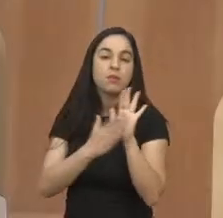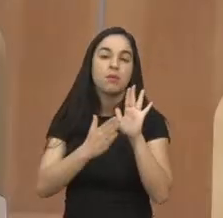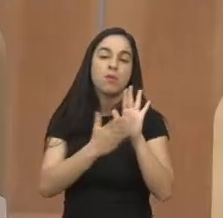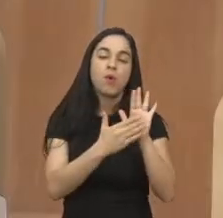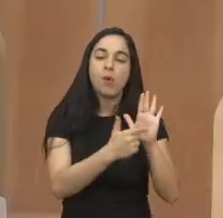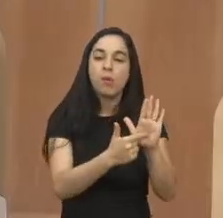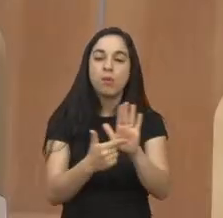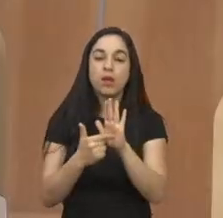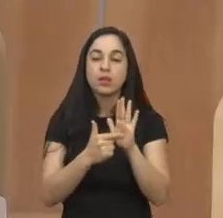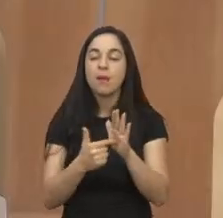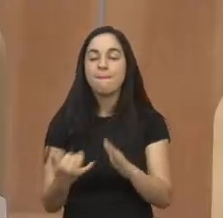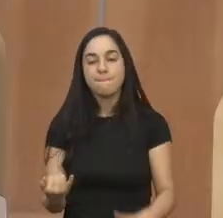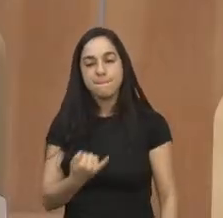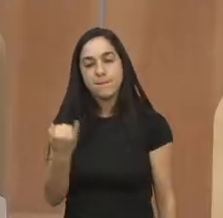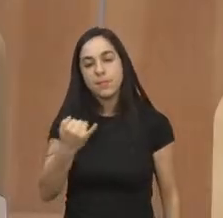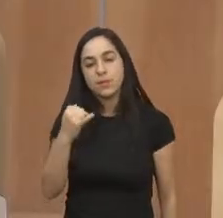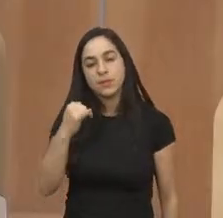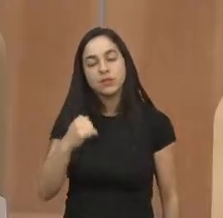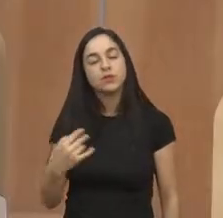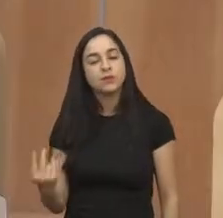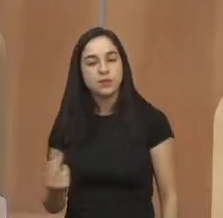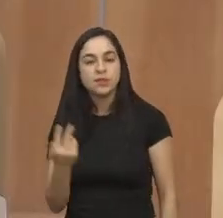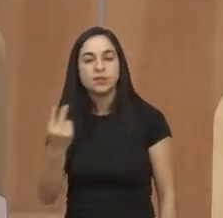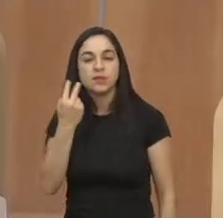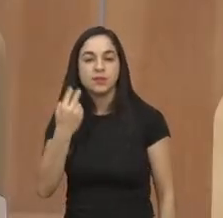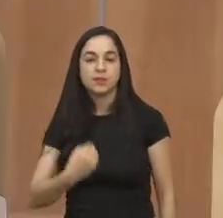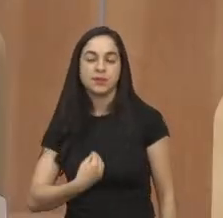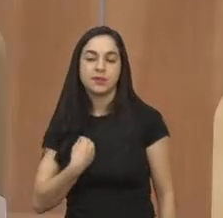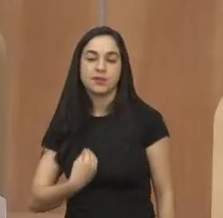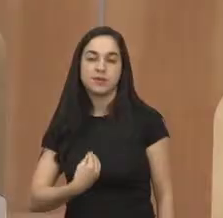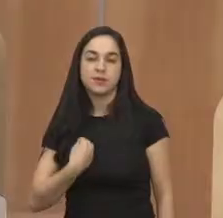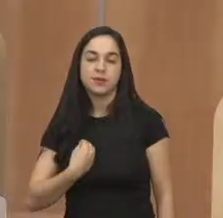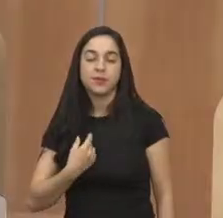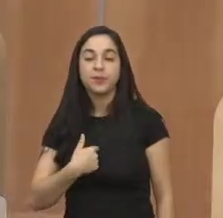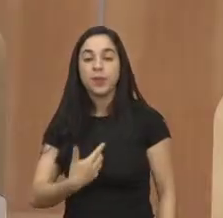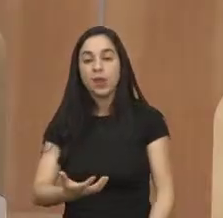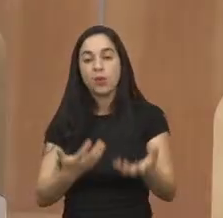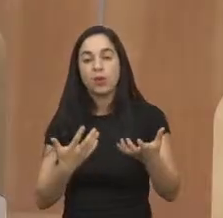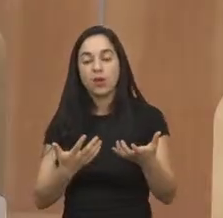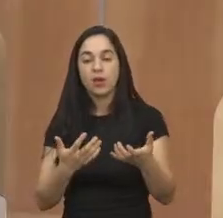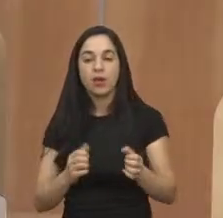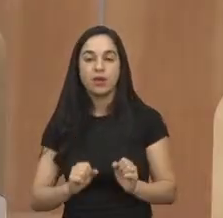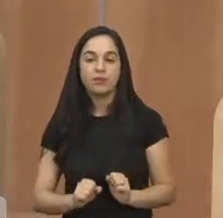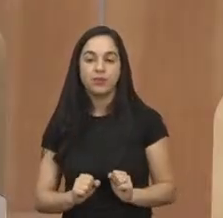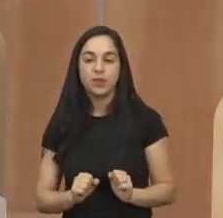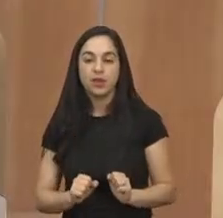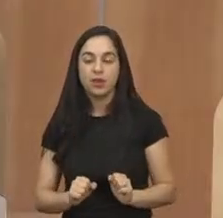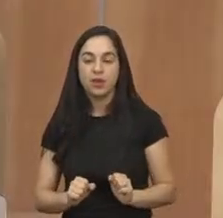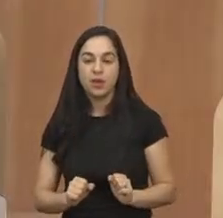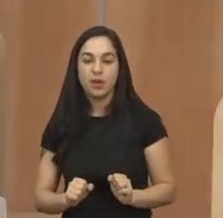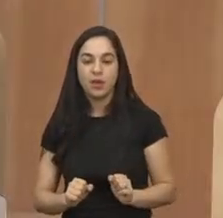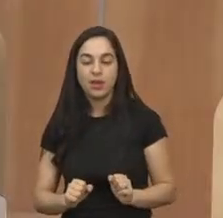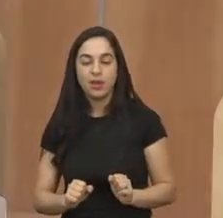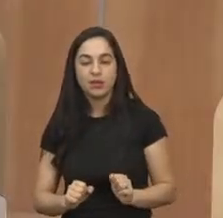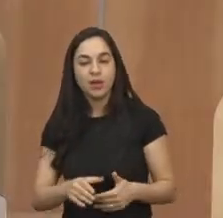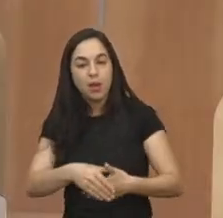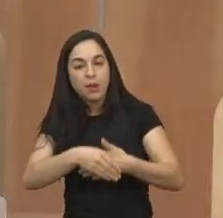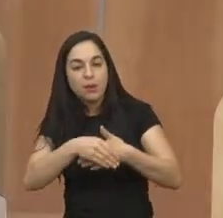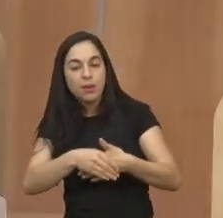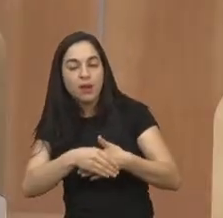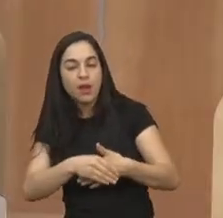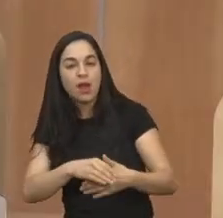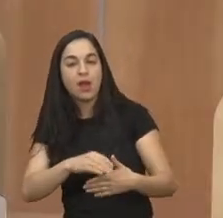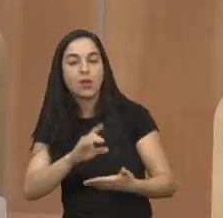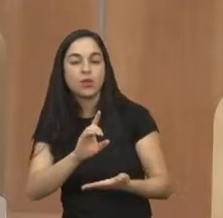propositura fundamental de valorização da vida. Quero cumprimentar a doutora Cláudia, cumprimentar